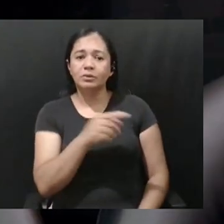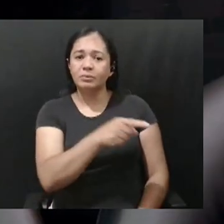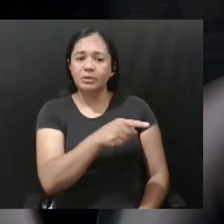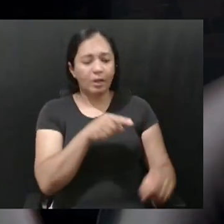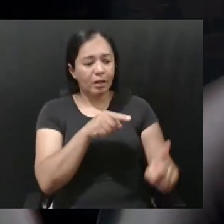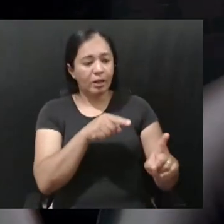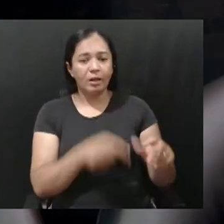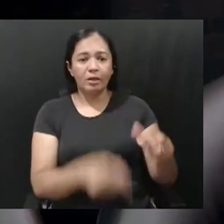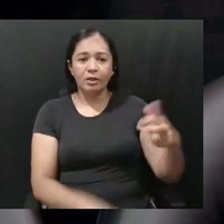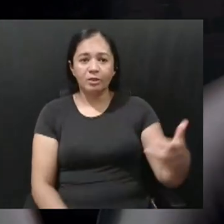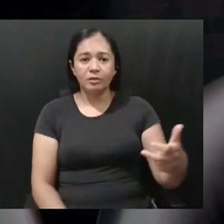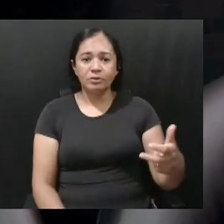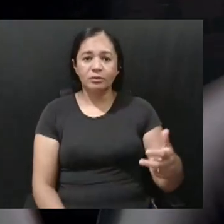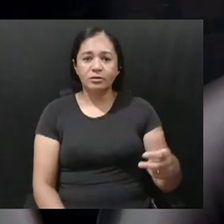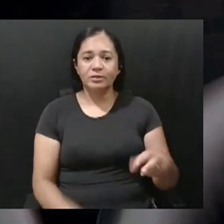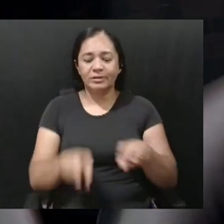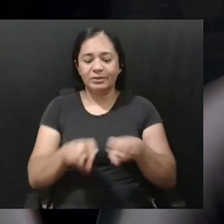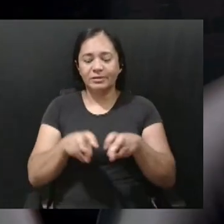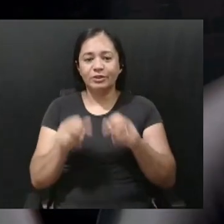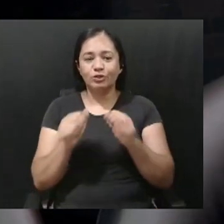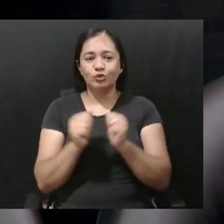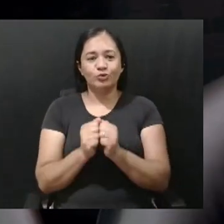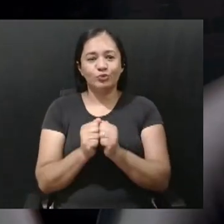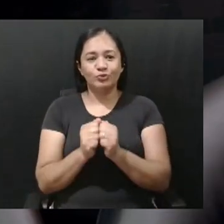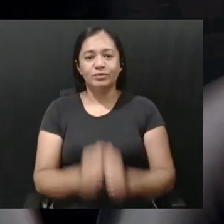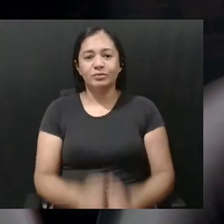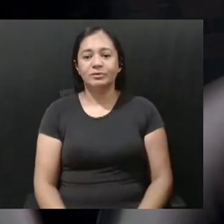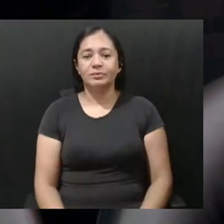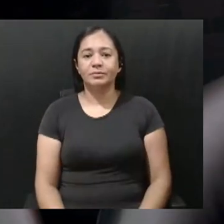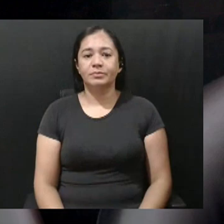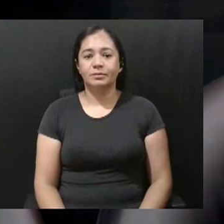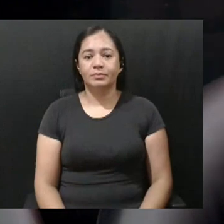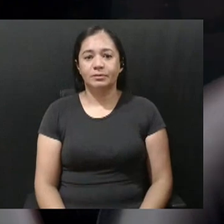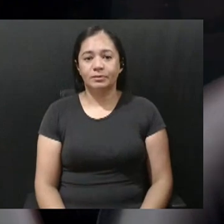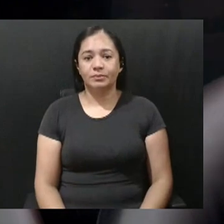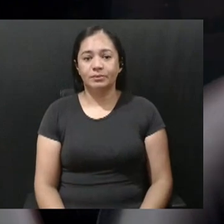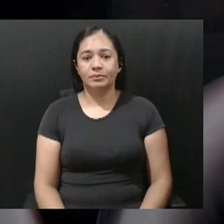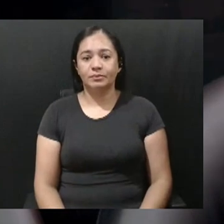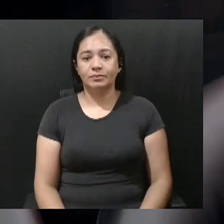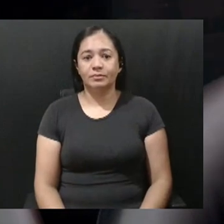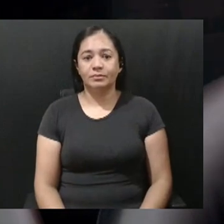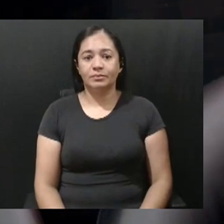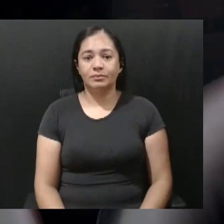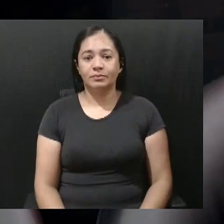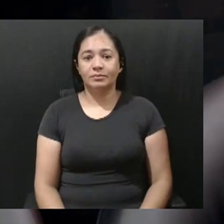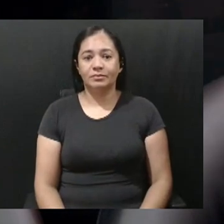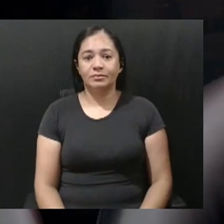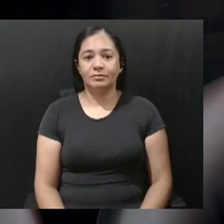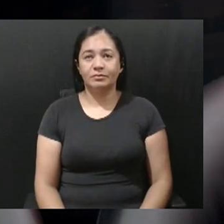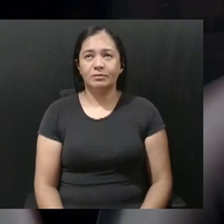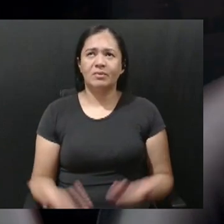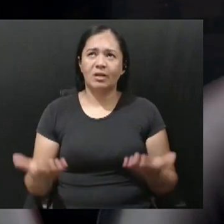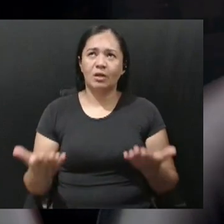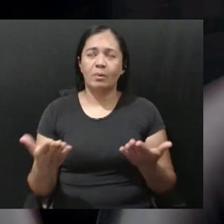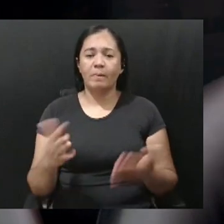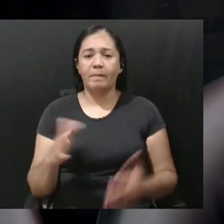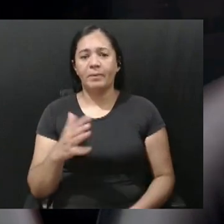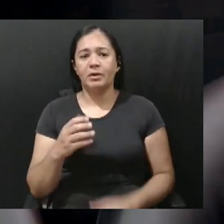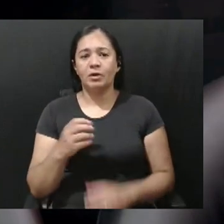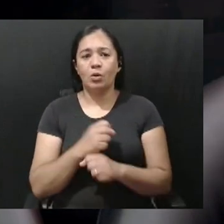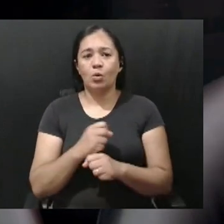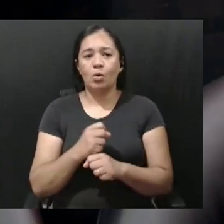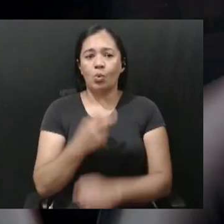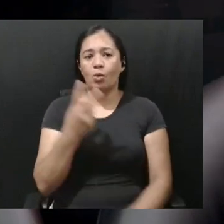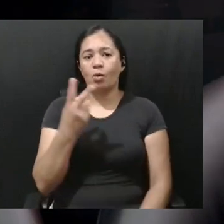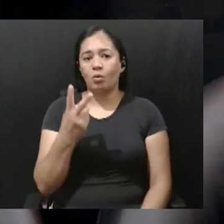junto à mesa, Sim. né? Recentemente, né? Recentemente não, né? Faz 2 anos, 1 ano, o avô da minha